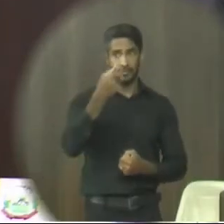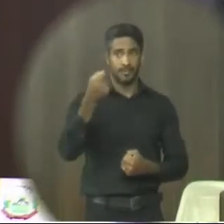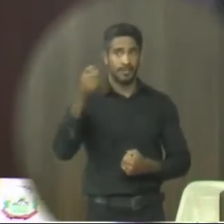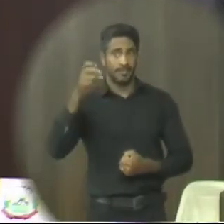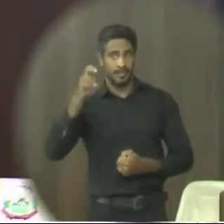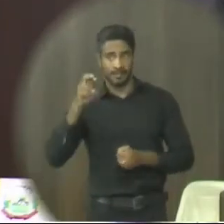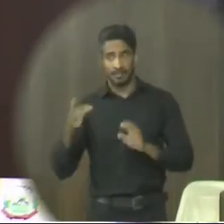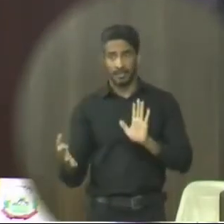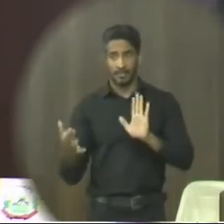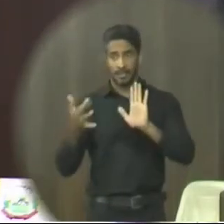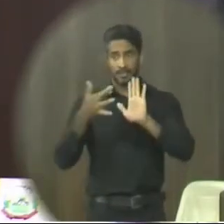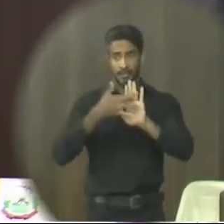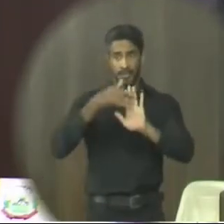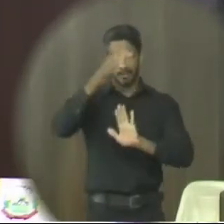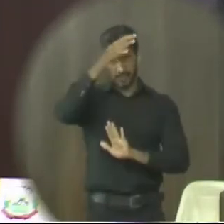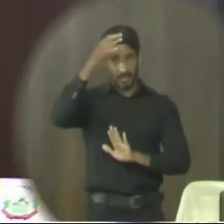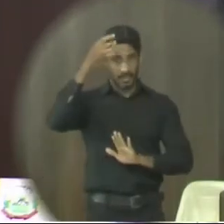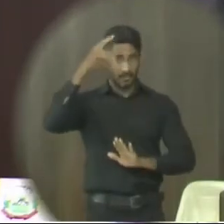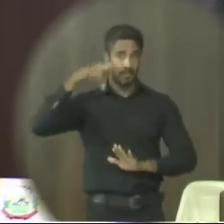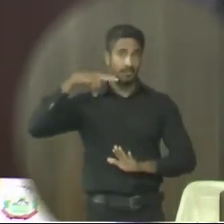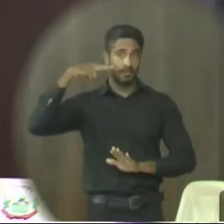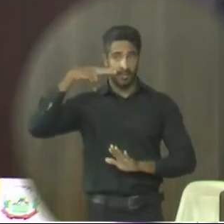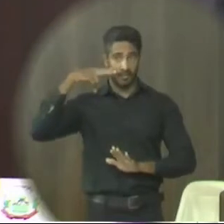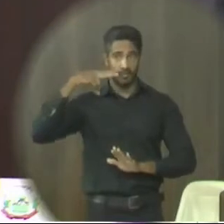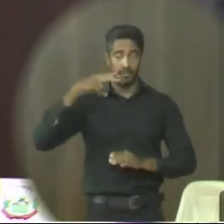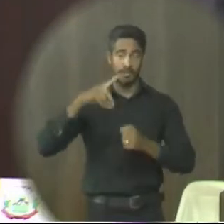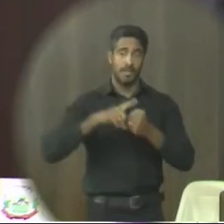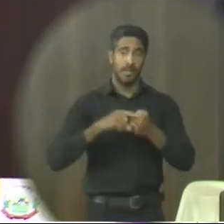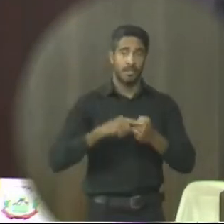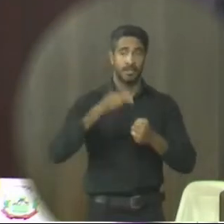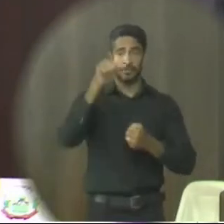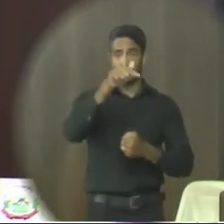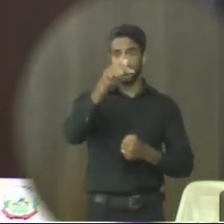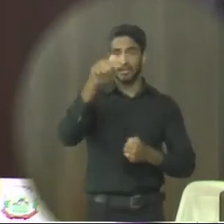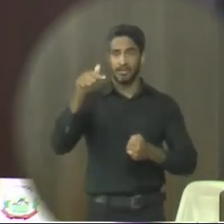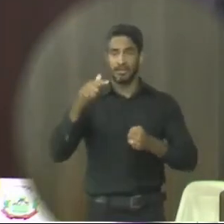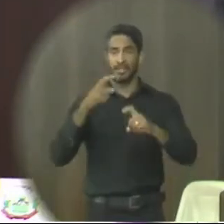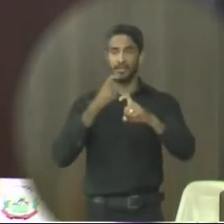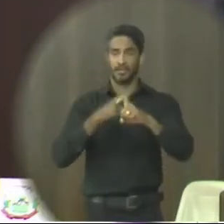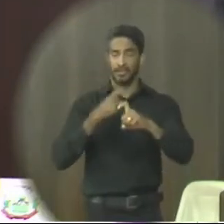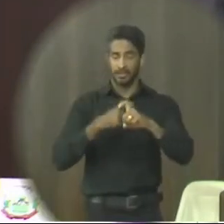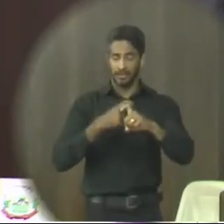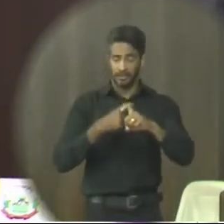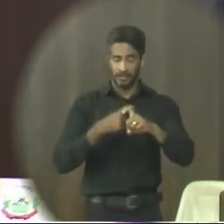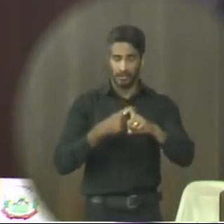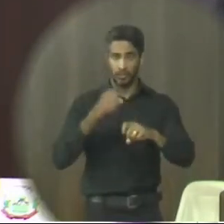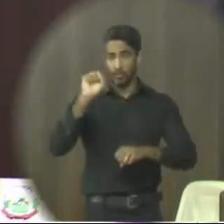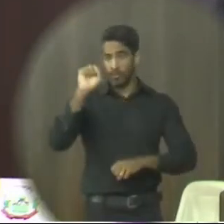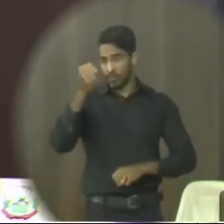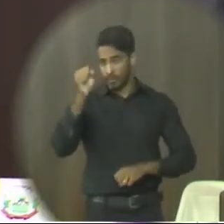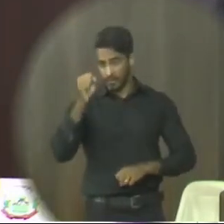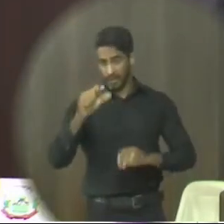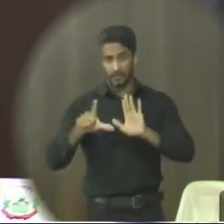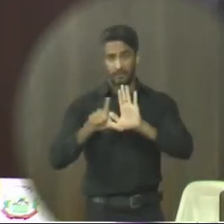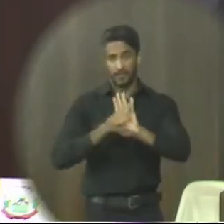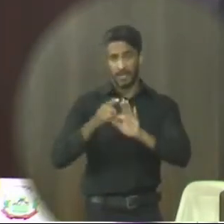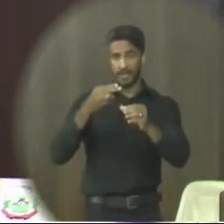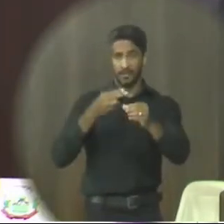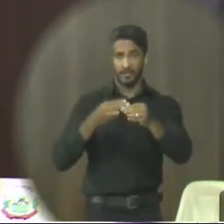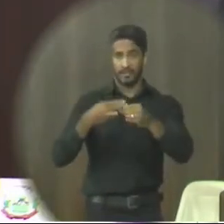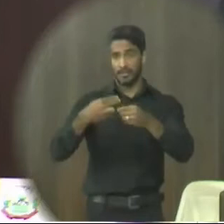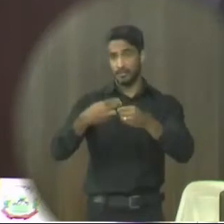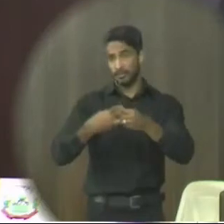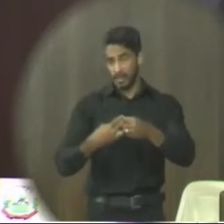do Regimento Interno da Câmara dos Vereadores, artigo 77 do inciso 8º da Lei Orgânica Municipal,